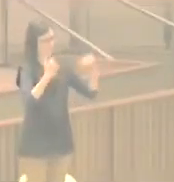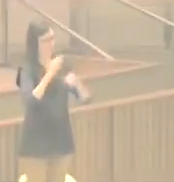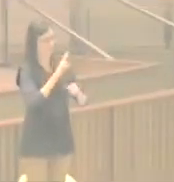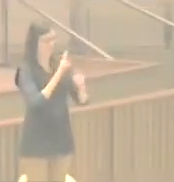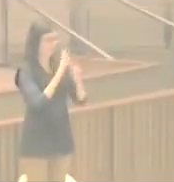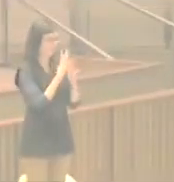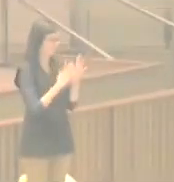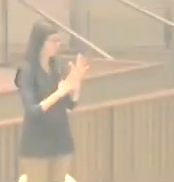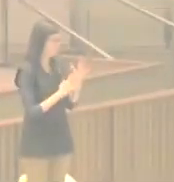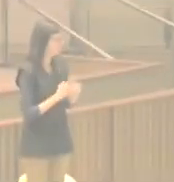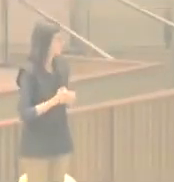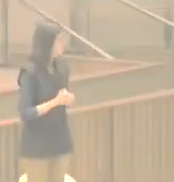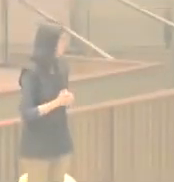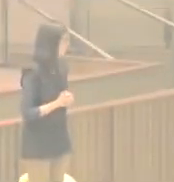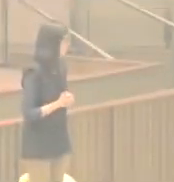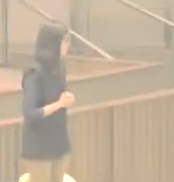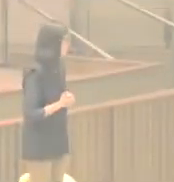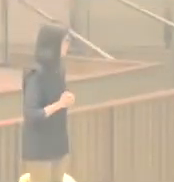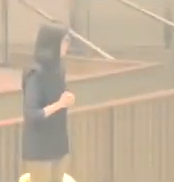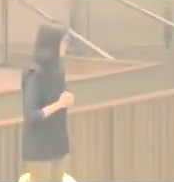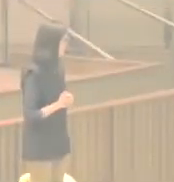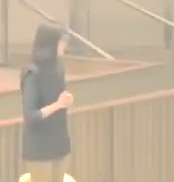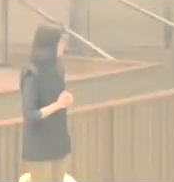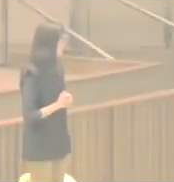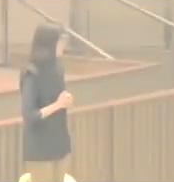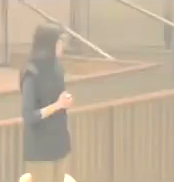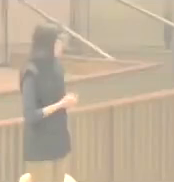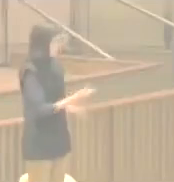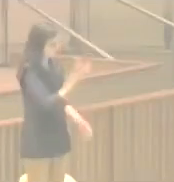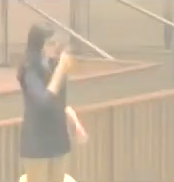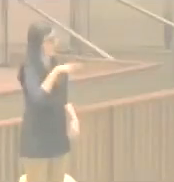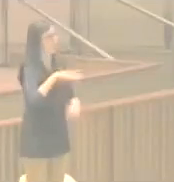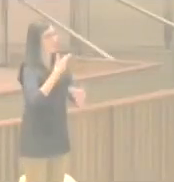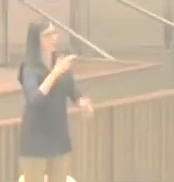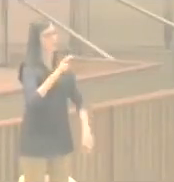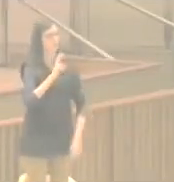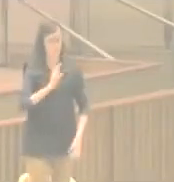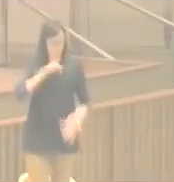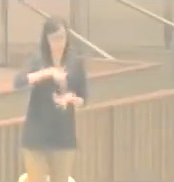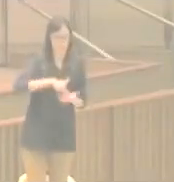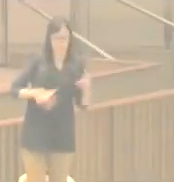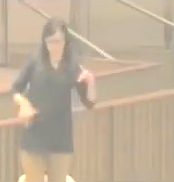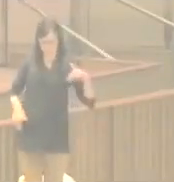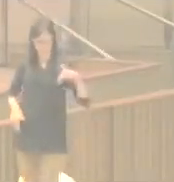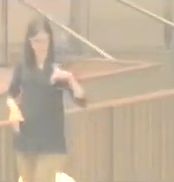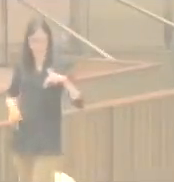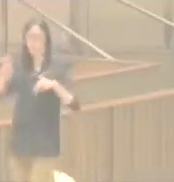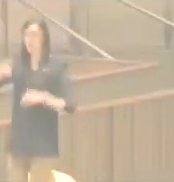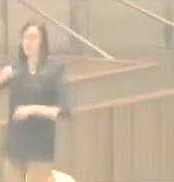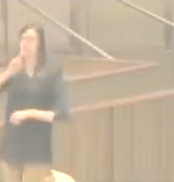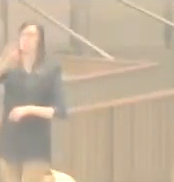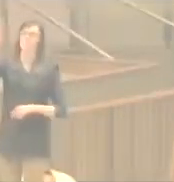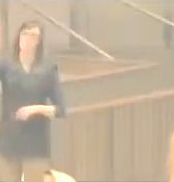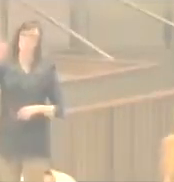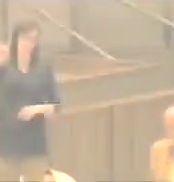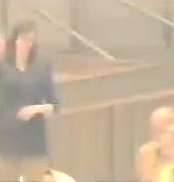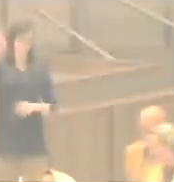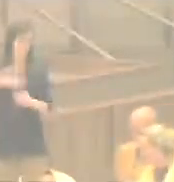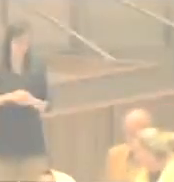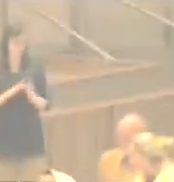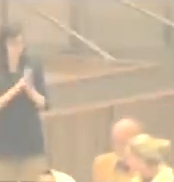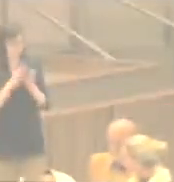nome de Jesus. Venha, essa é a nossa resposta, a palavra de Deus. A palavra de